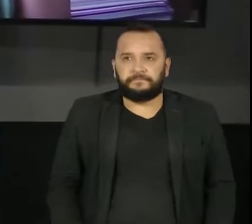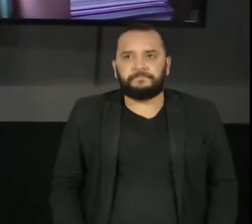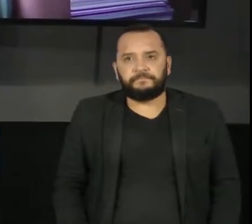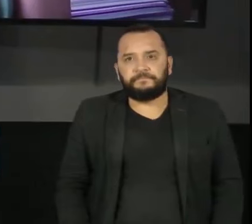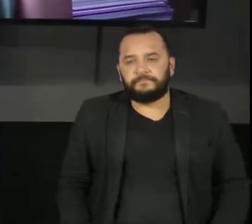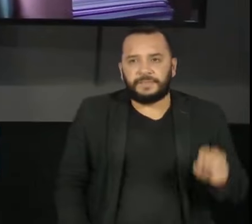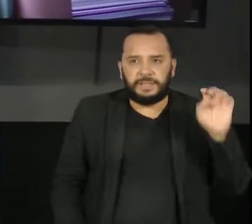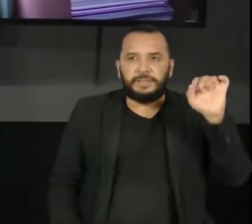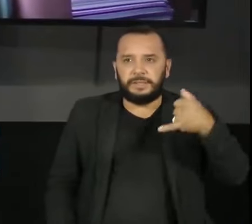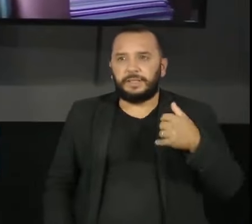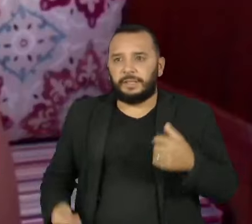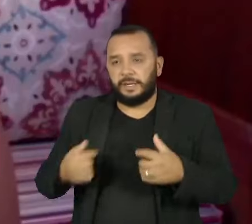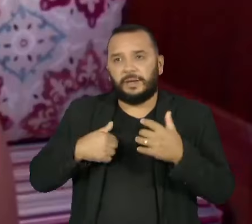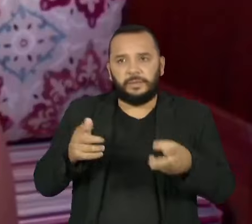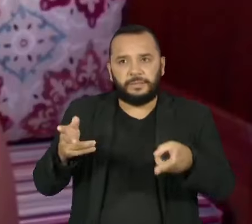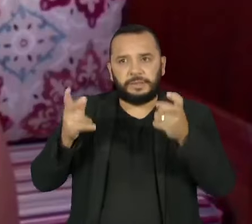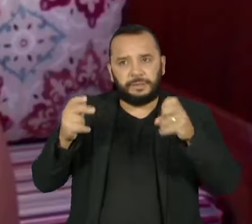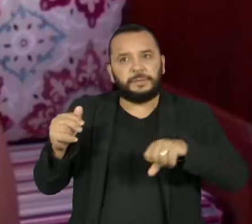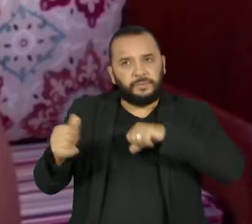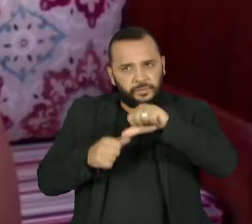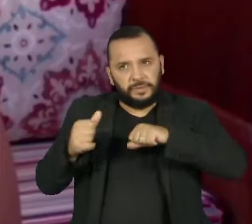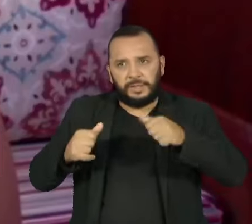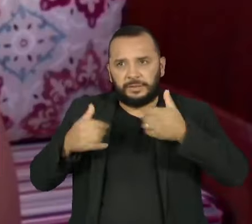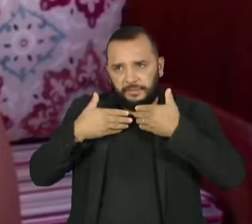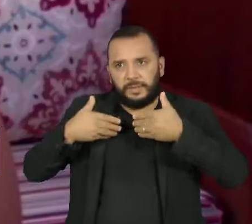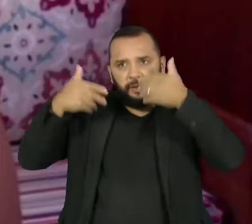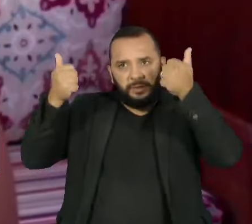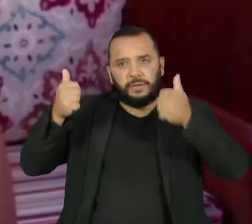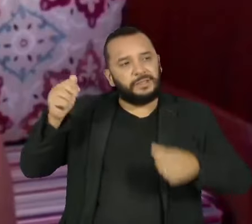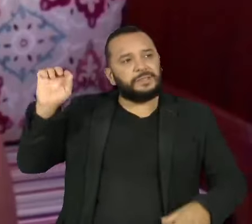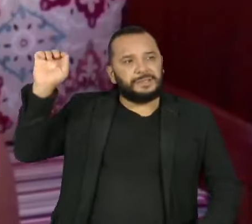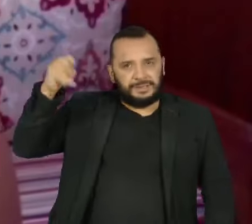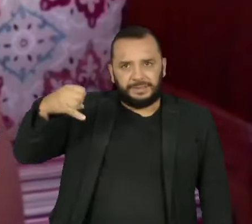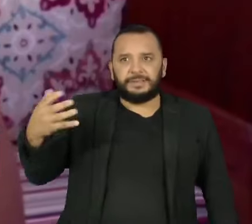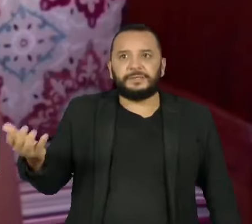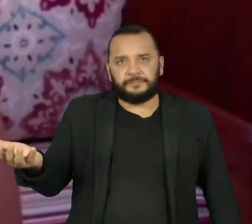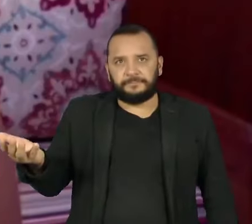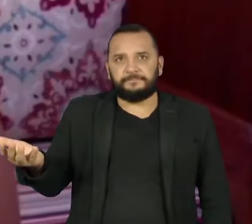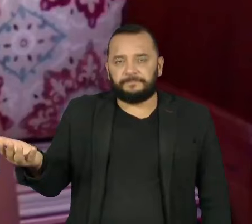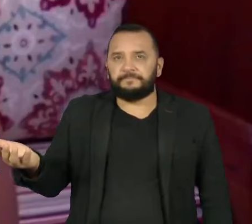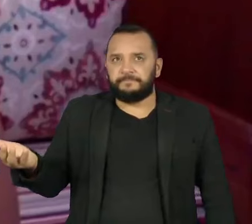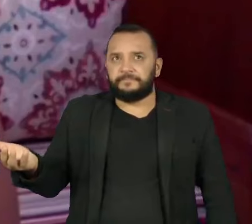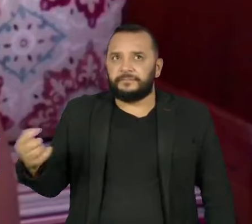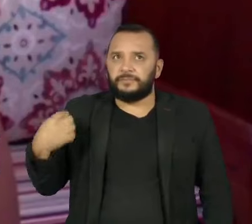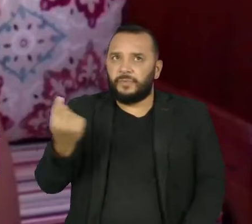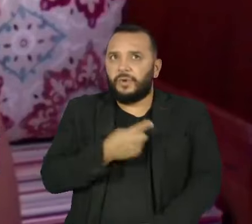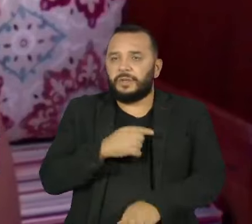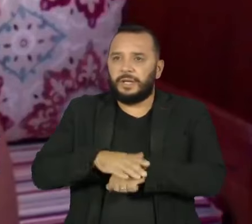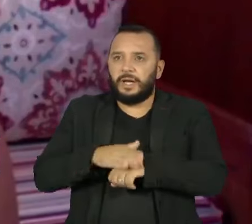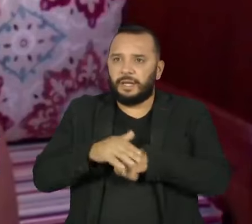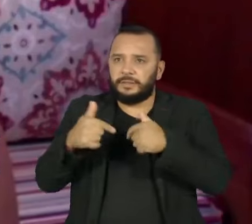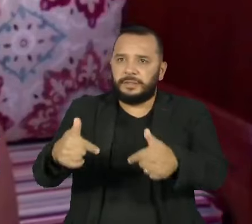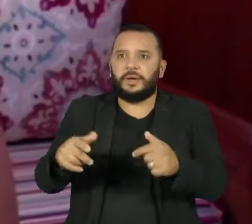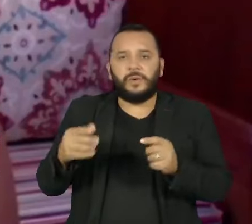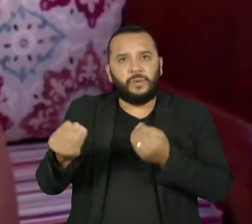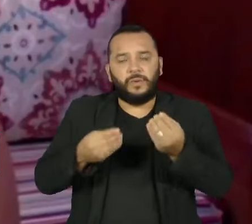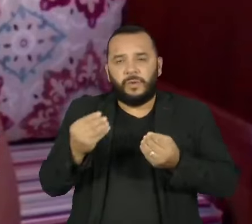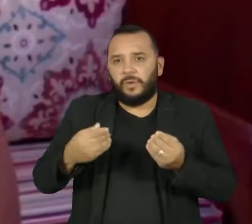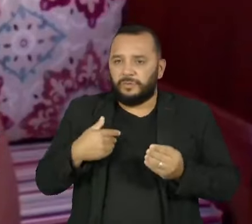menos a intenção de mudança eu vejo que já a gente tá retornando com algumas ações como diminuição de